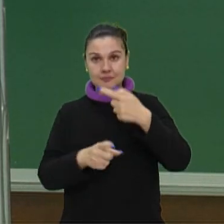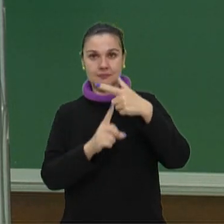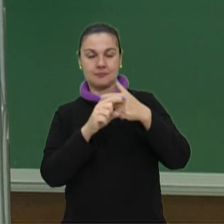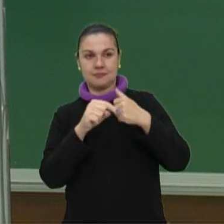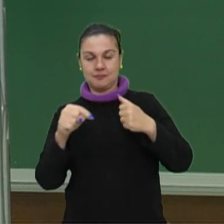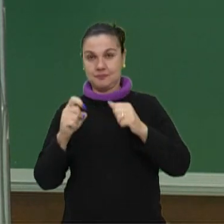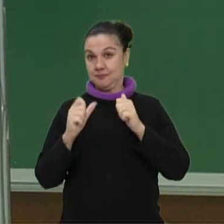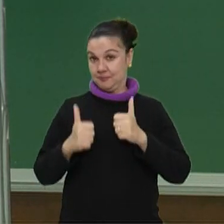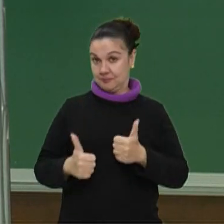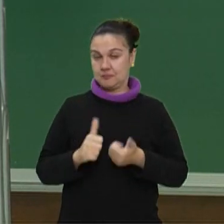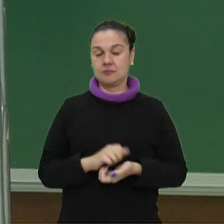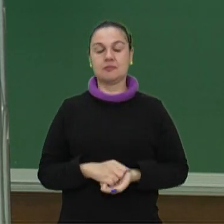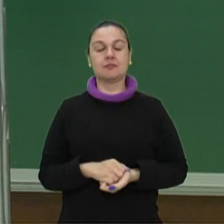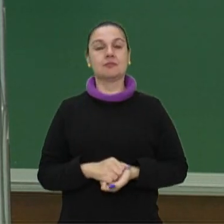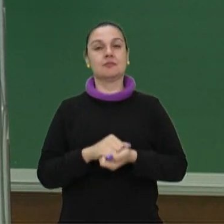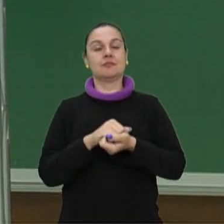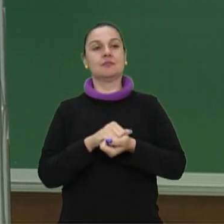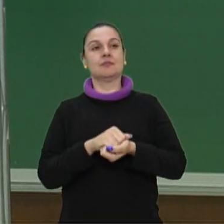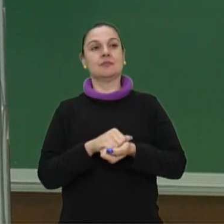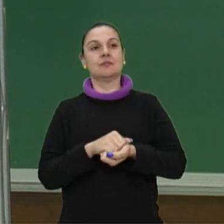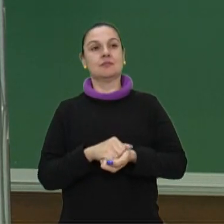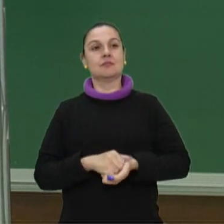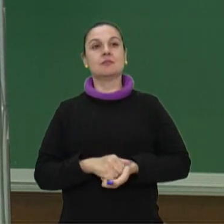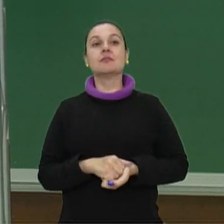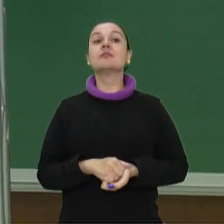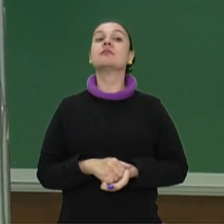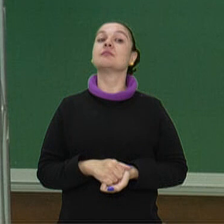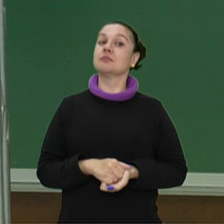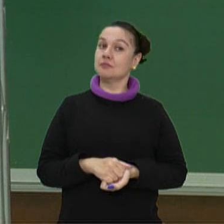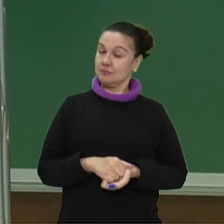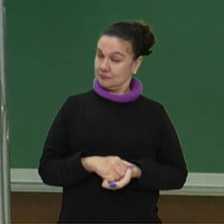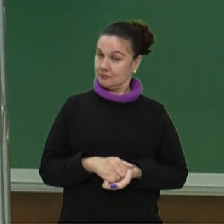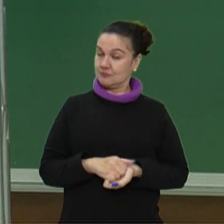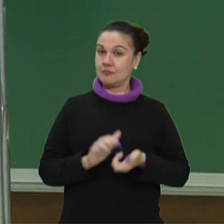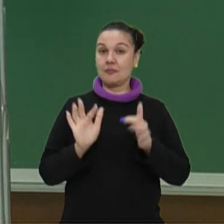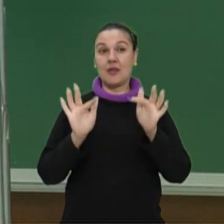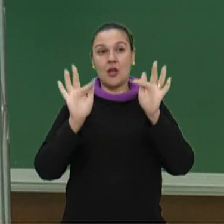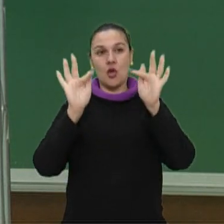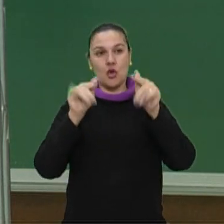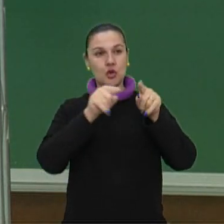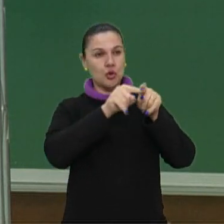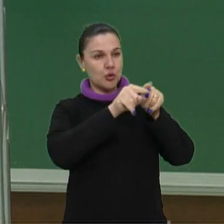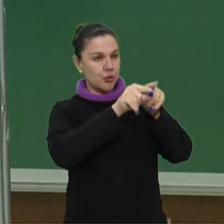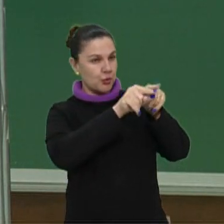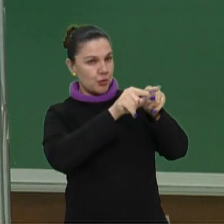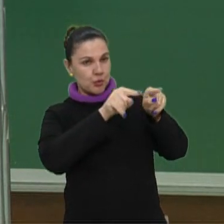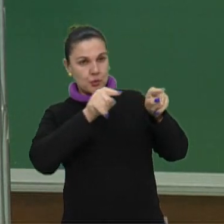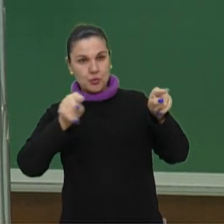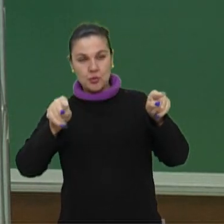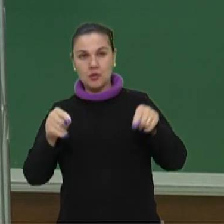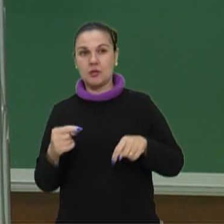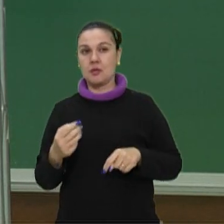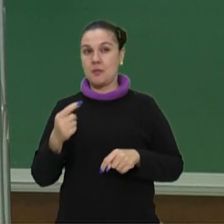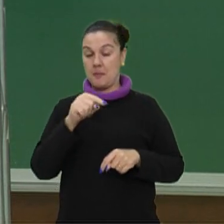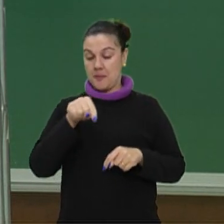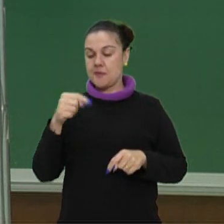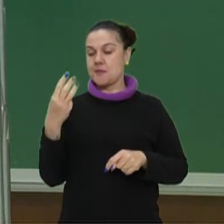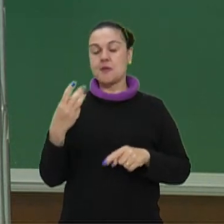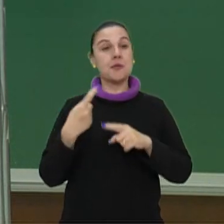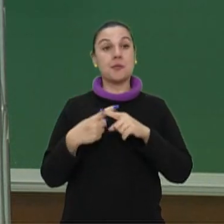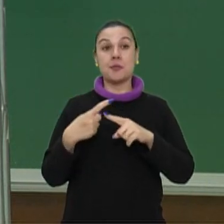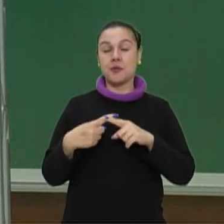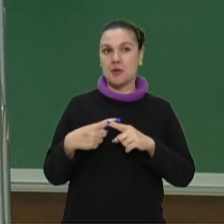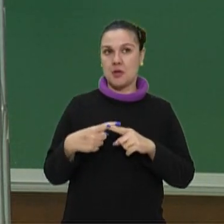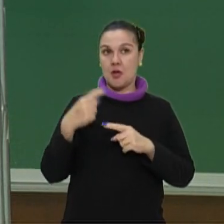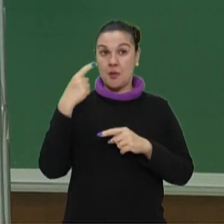ok? Bom, e agora? Eu vou multiplicar toda a minha equação por menos 3. Por quê?